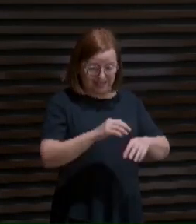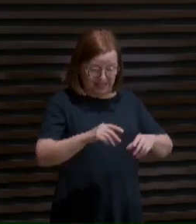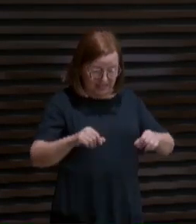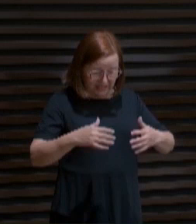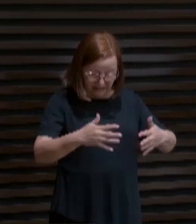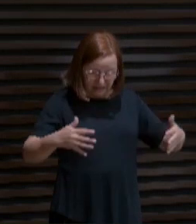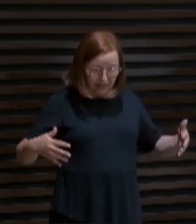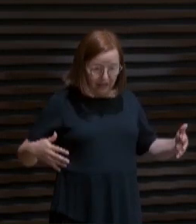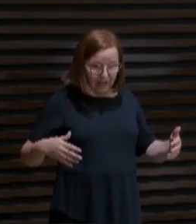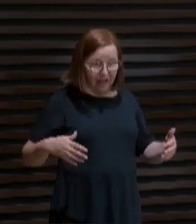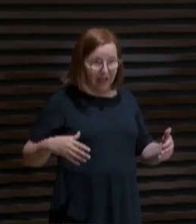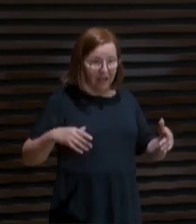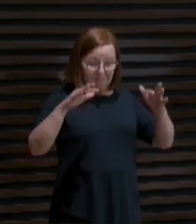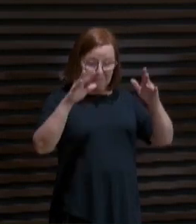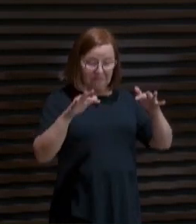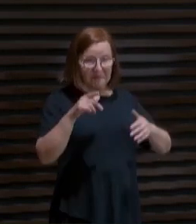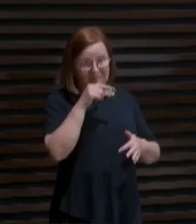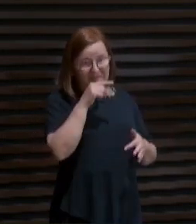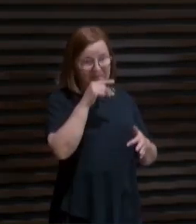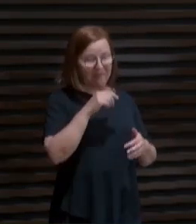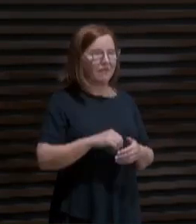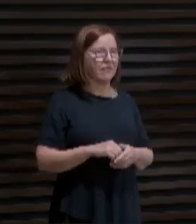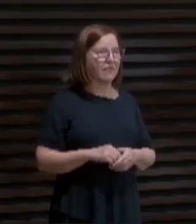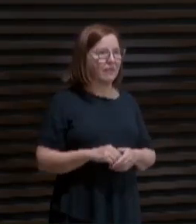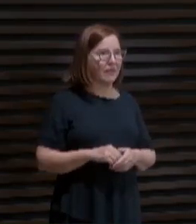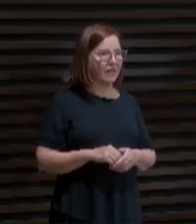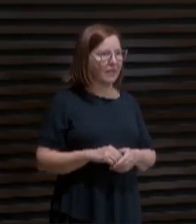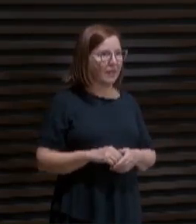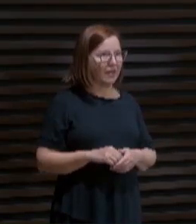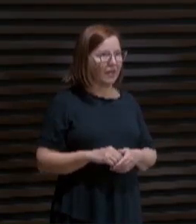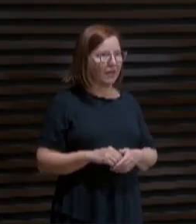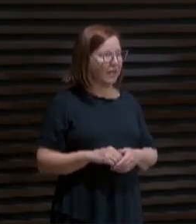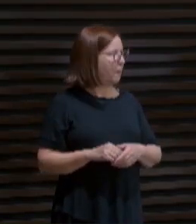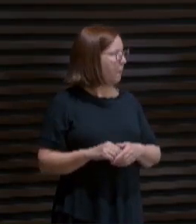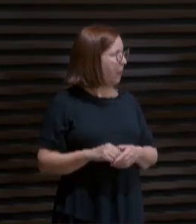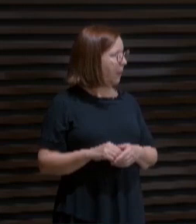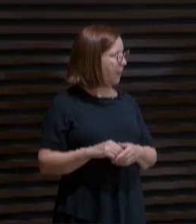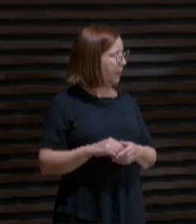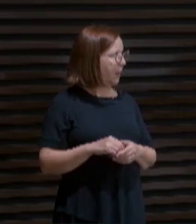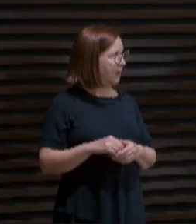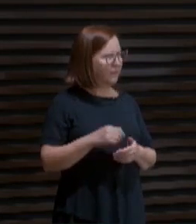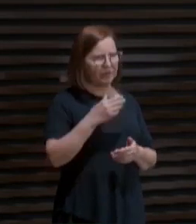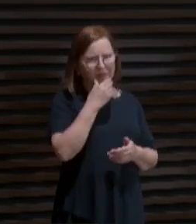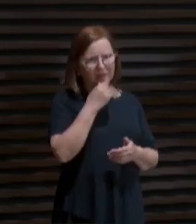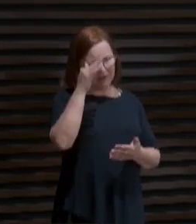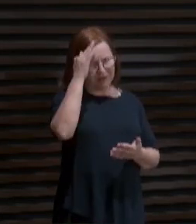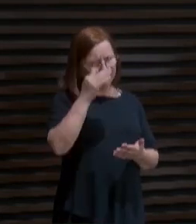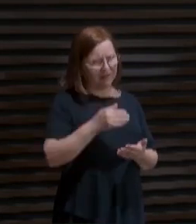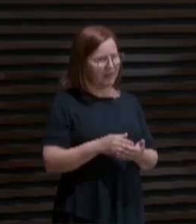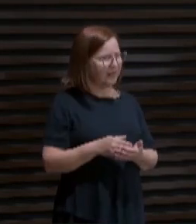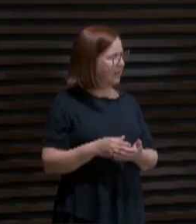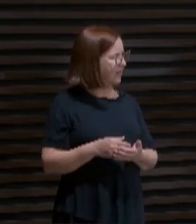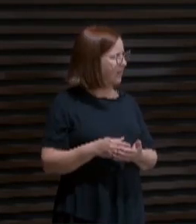redor havia orvalho. Oh, homem de fé, vai para casa, cara. Isso